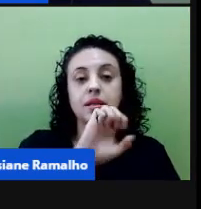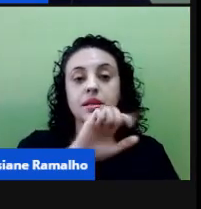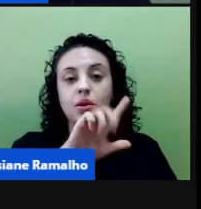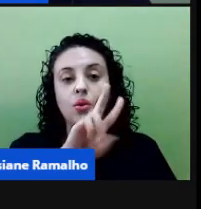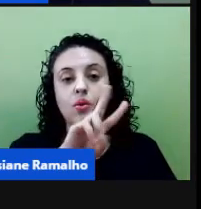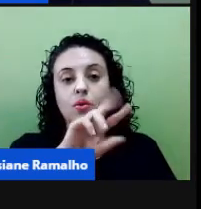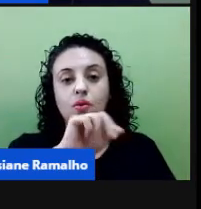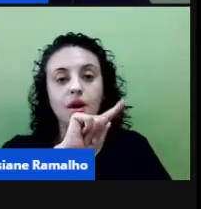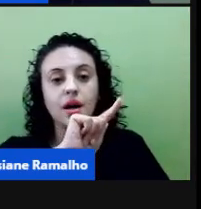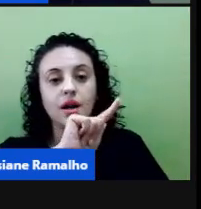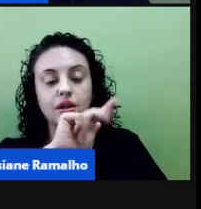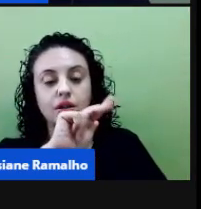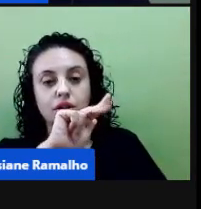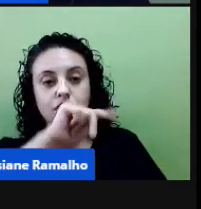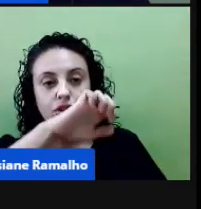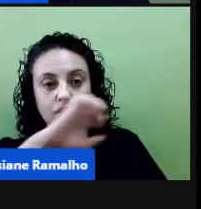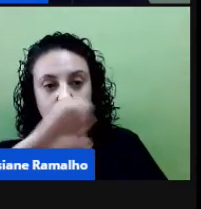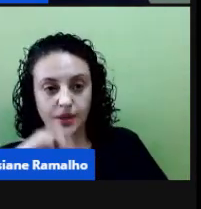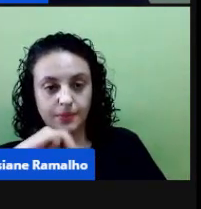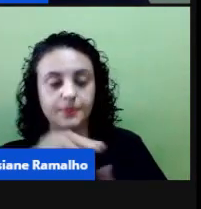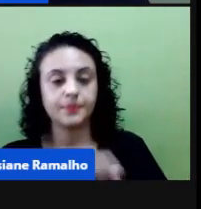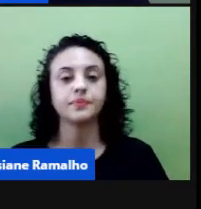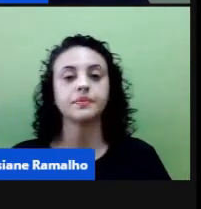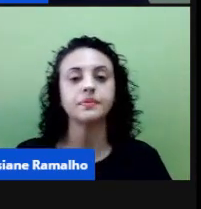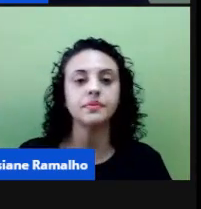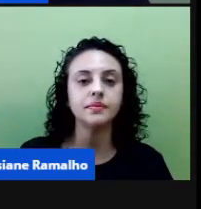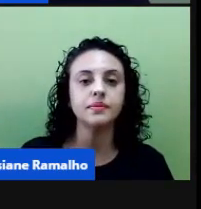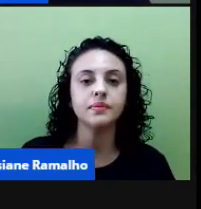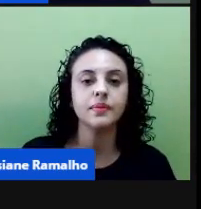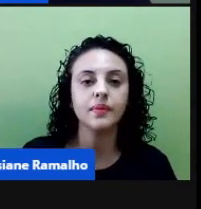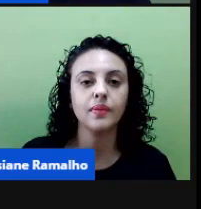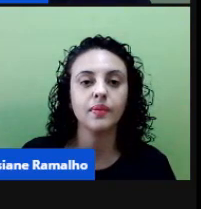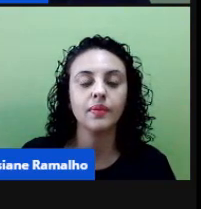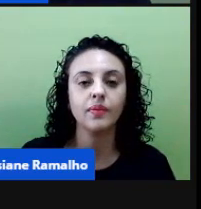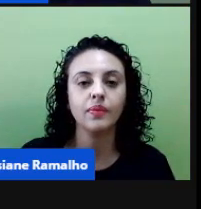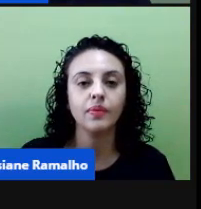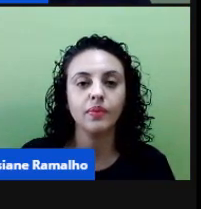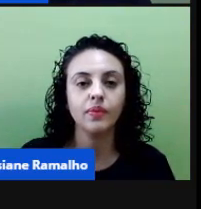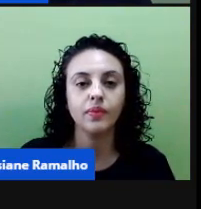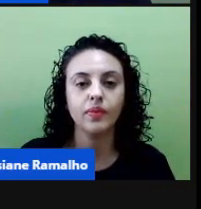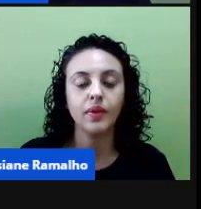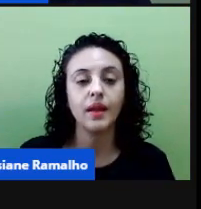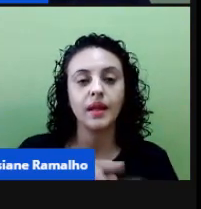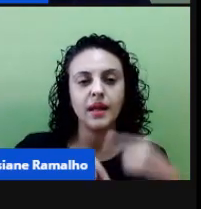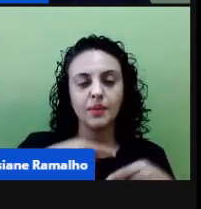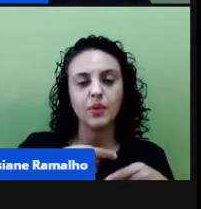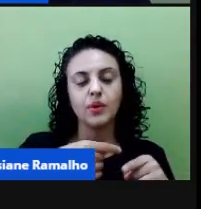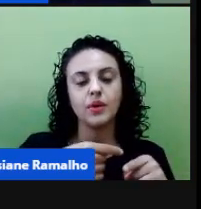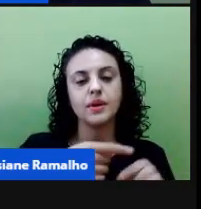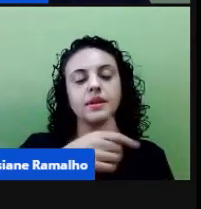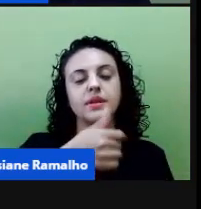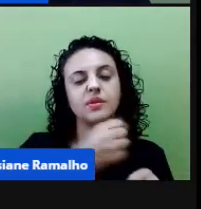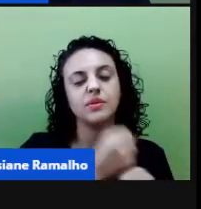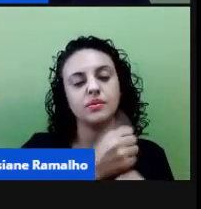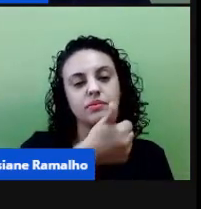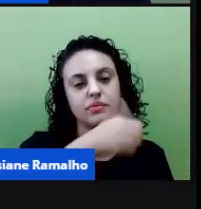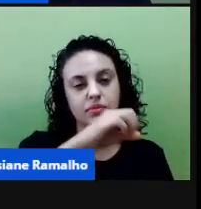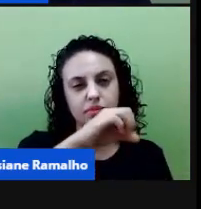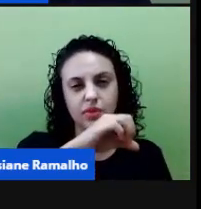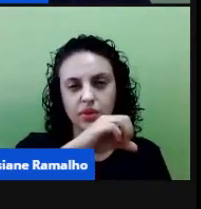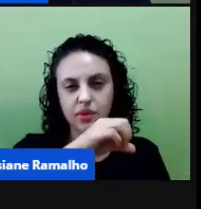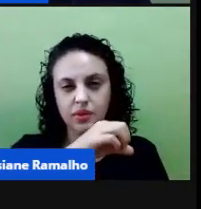mulheres e um homem, já se enveredou para pôr no chanchada. na década de 70, de